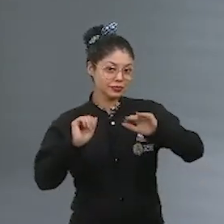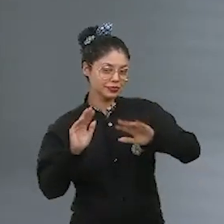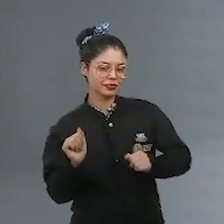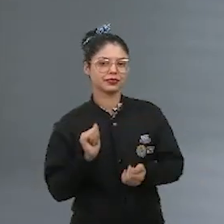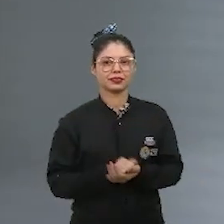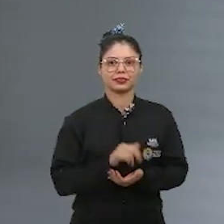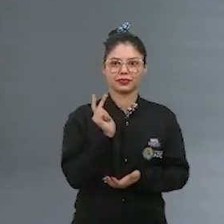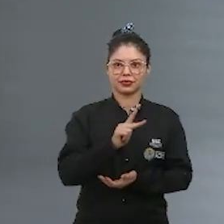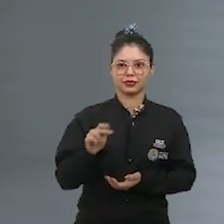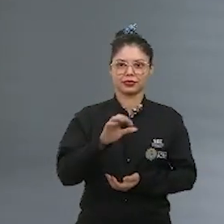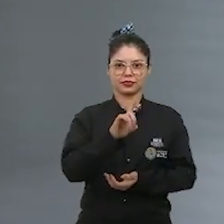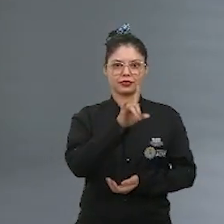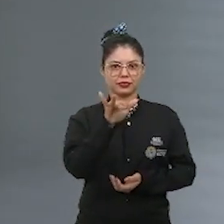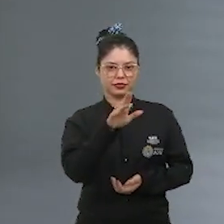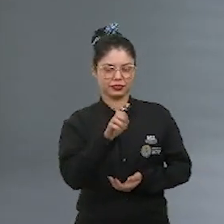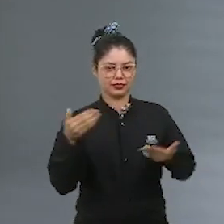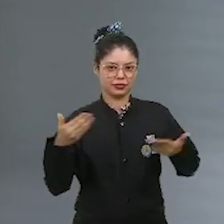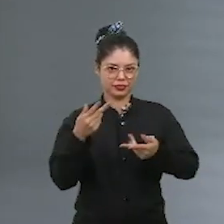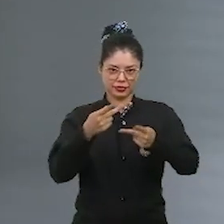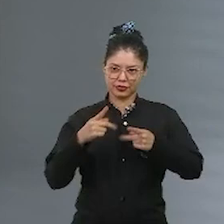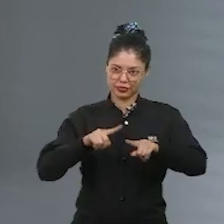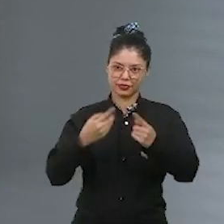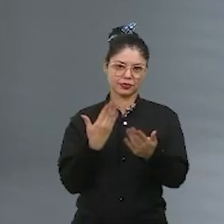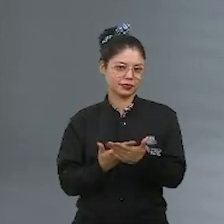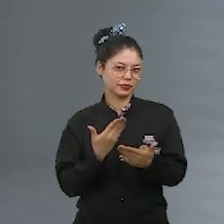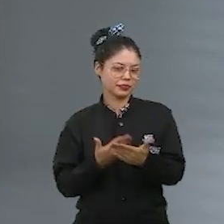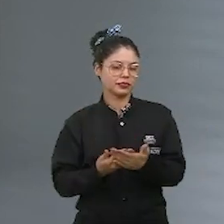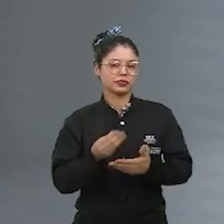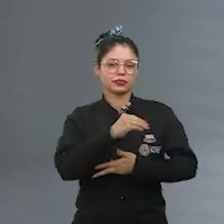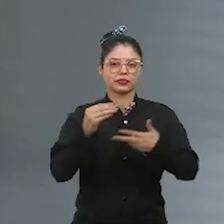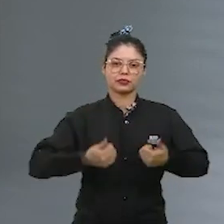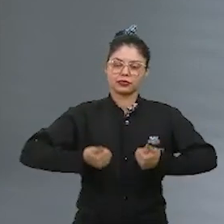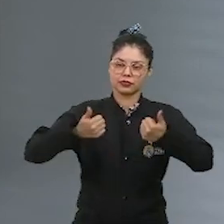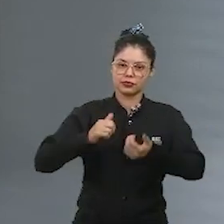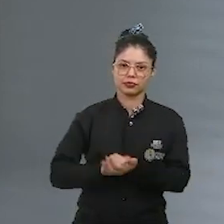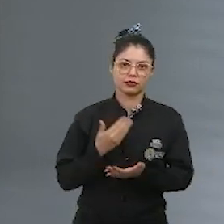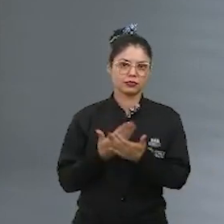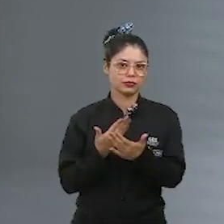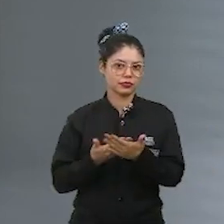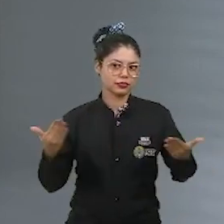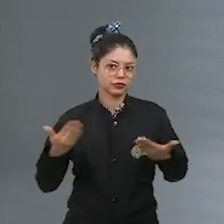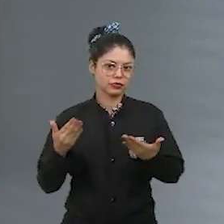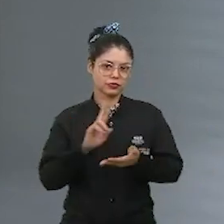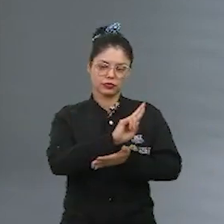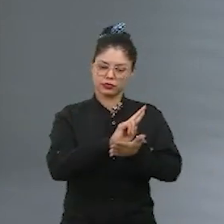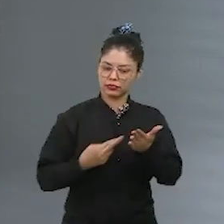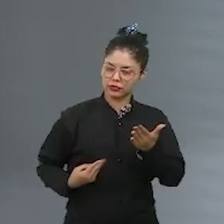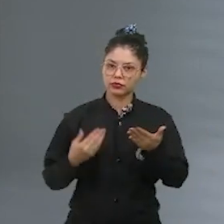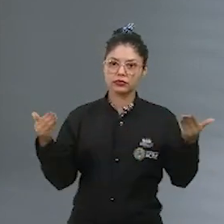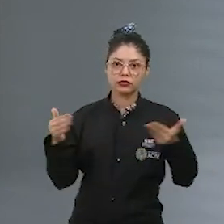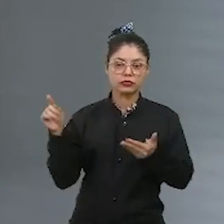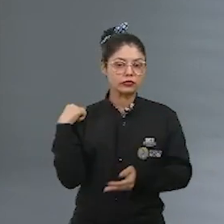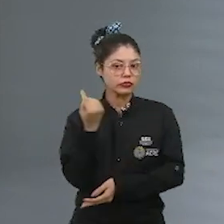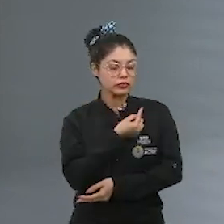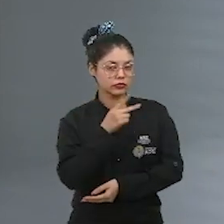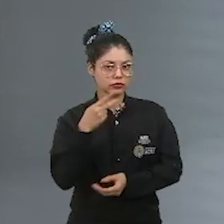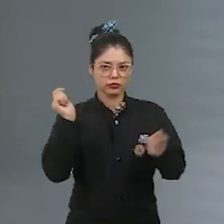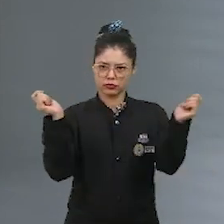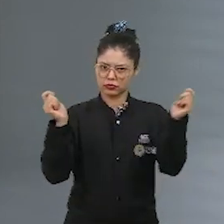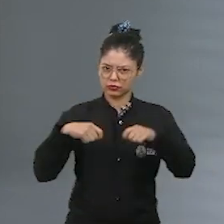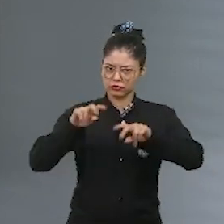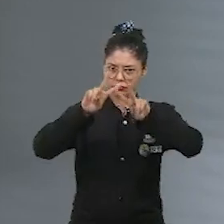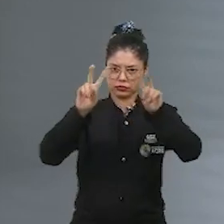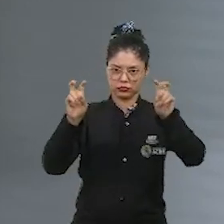Olá, professor Ziel Soares aqui, bem-vindos a mais uma aula do Prendem Legal. Nossa aula de redação. Estamos falando sobre